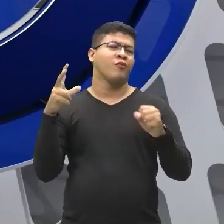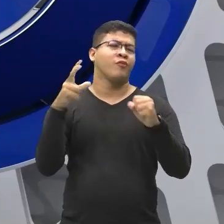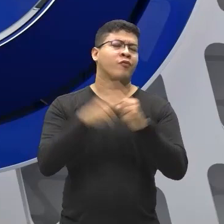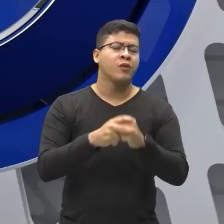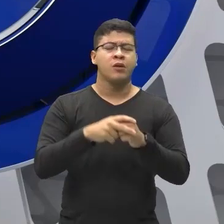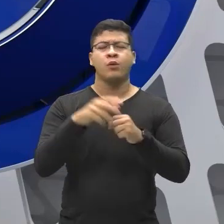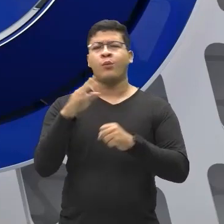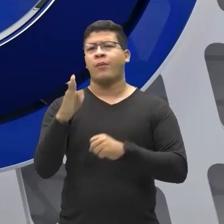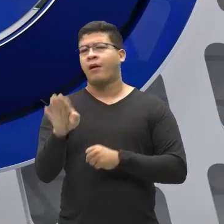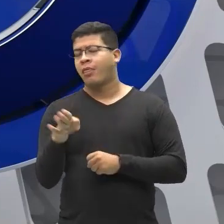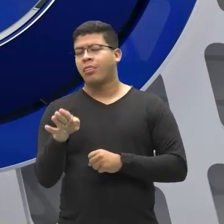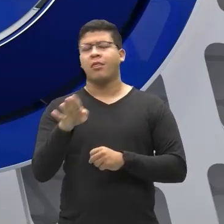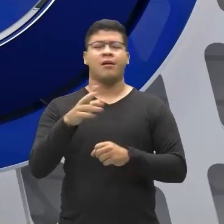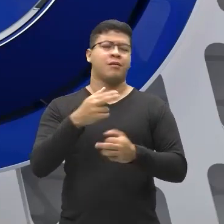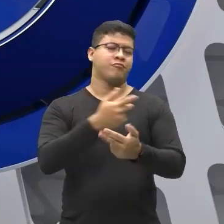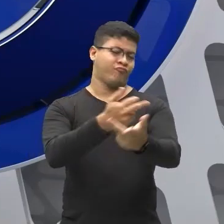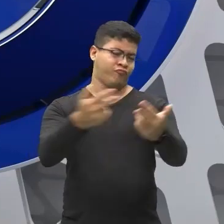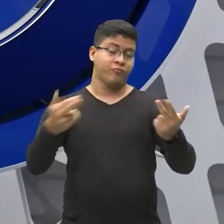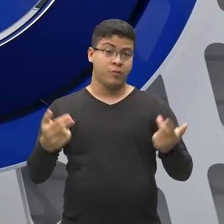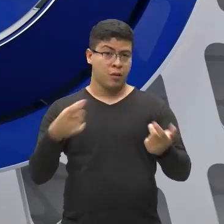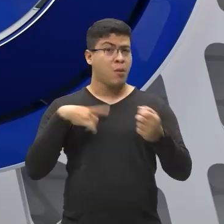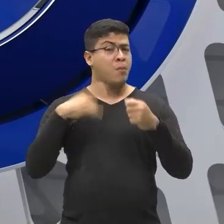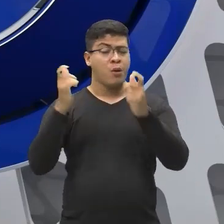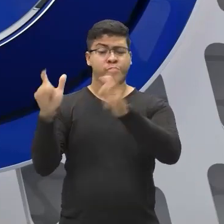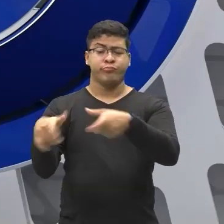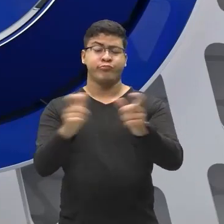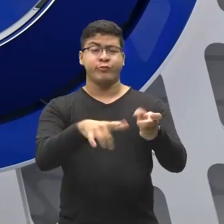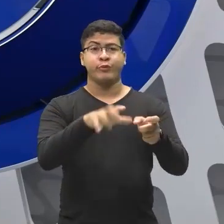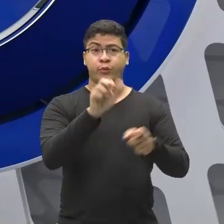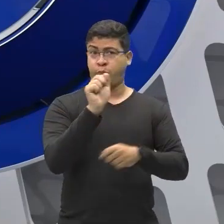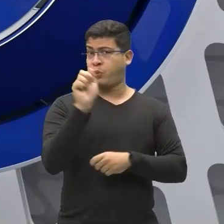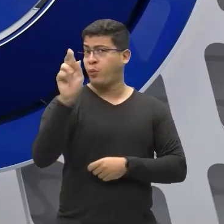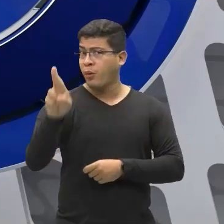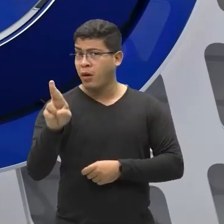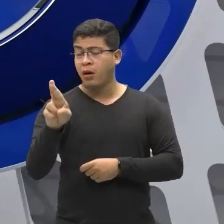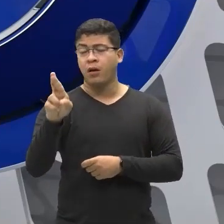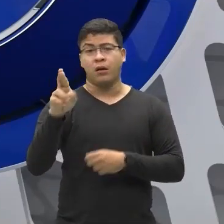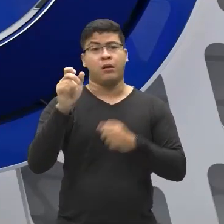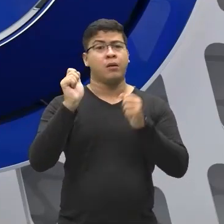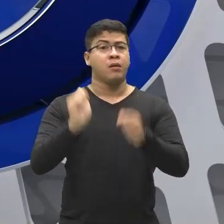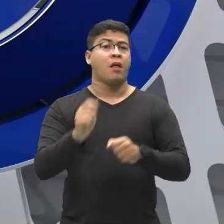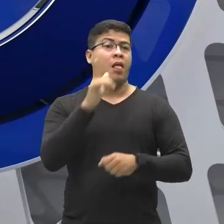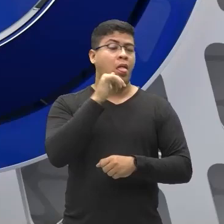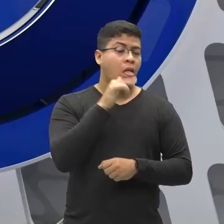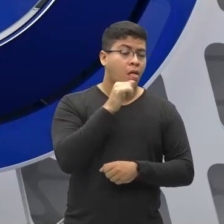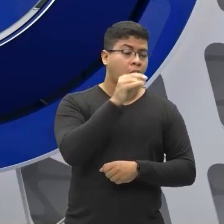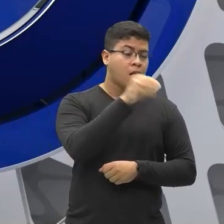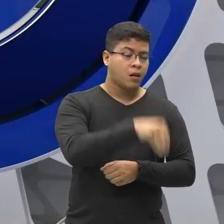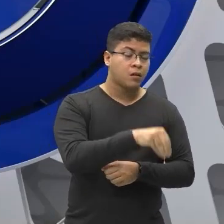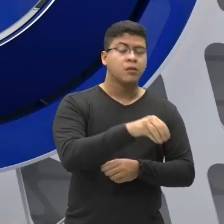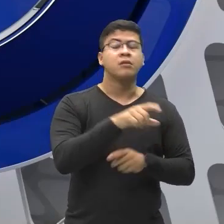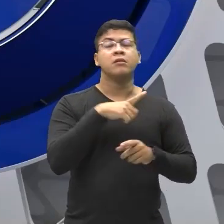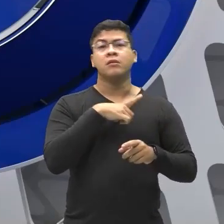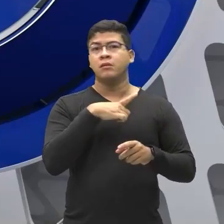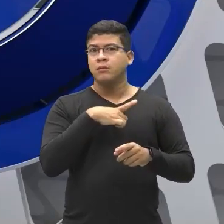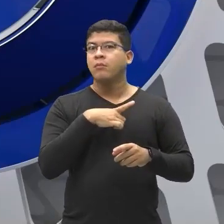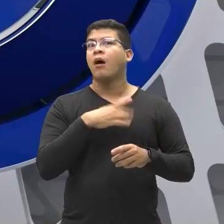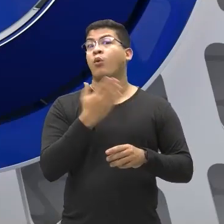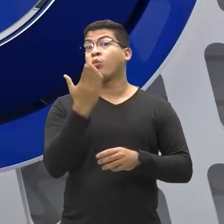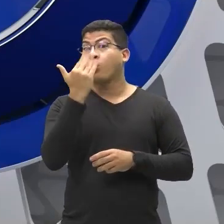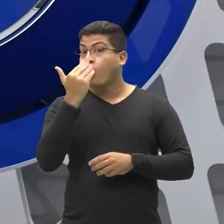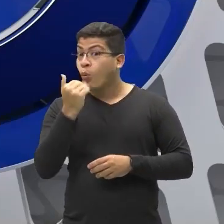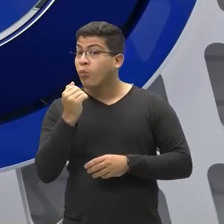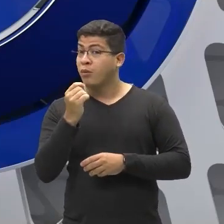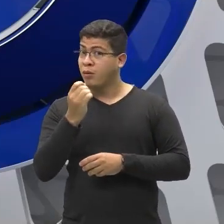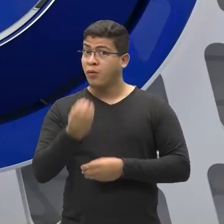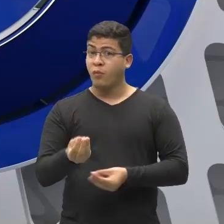em qualquer lugar, Ele pode estar presente no ar, pode estar presente na água, pode estar presente no alimento que eu